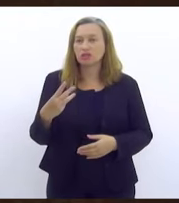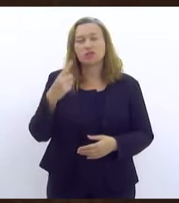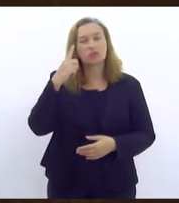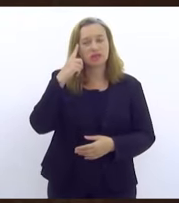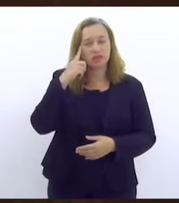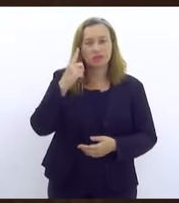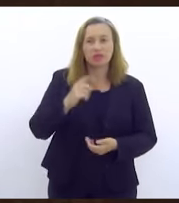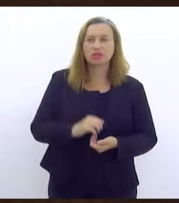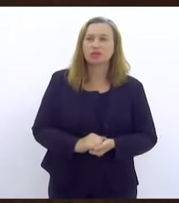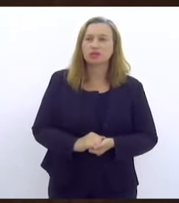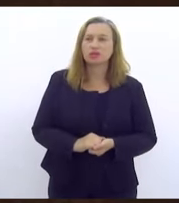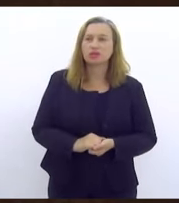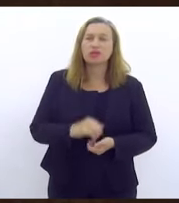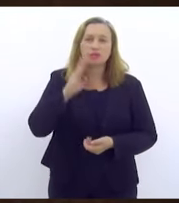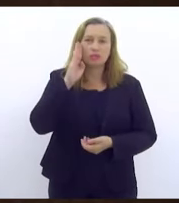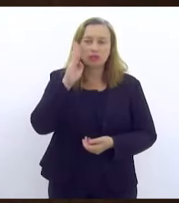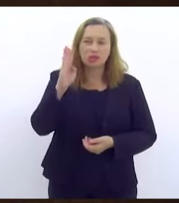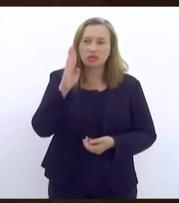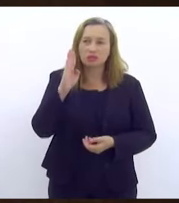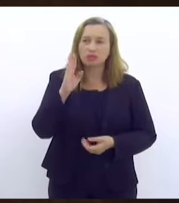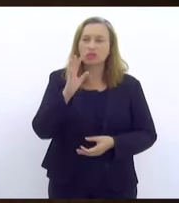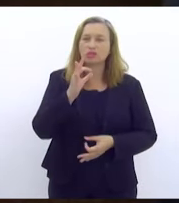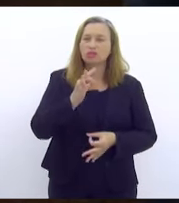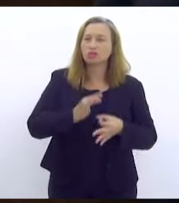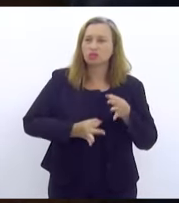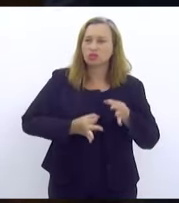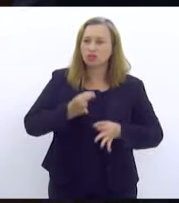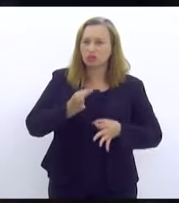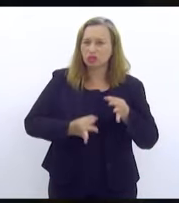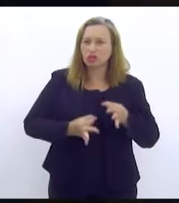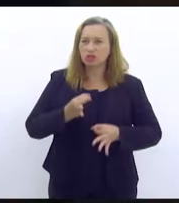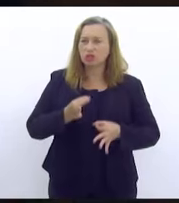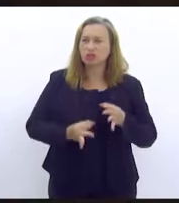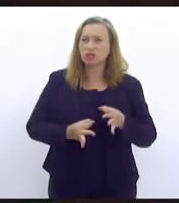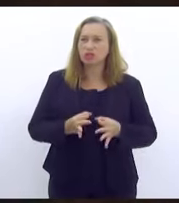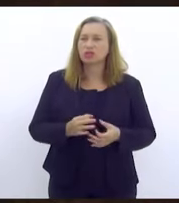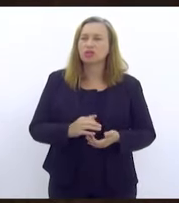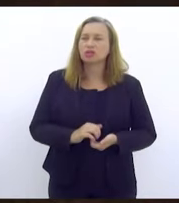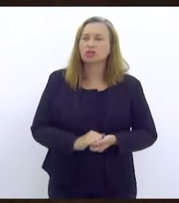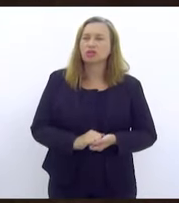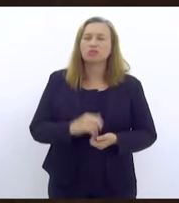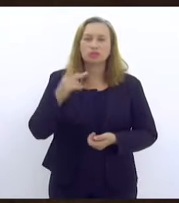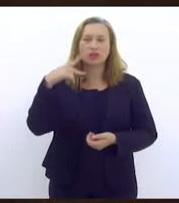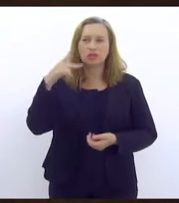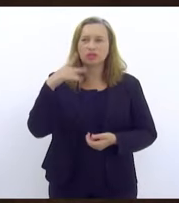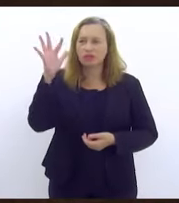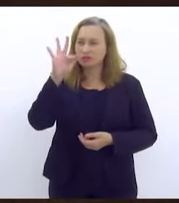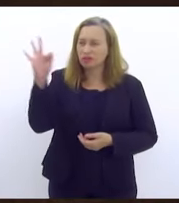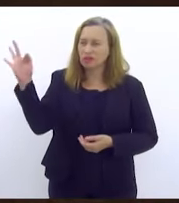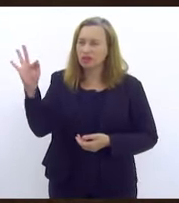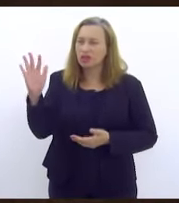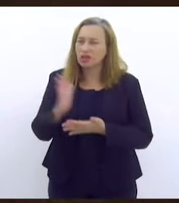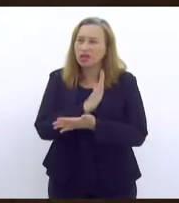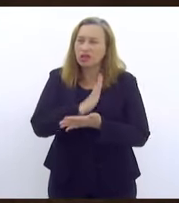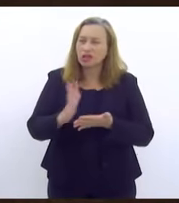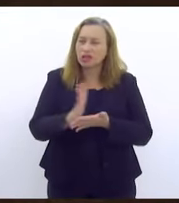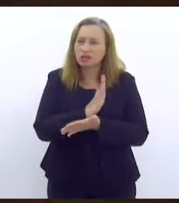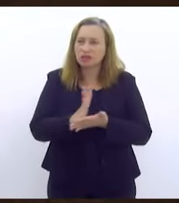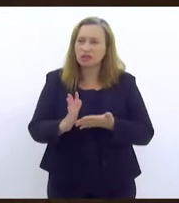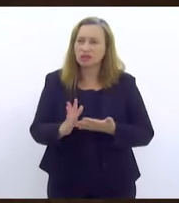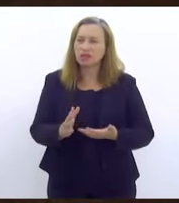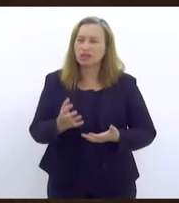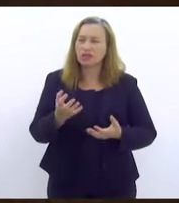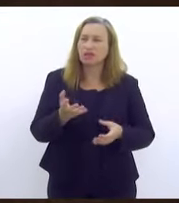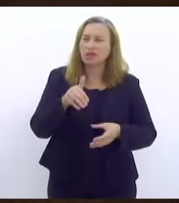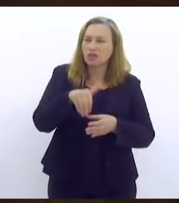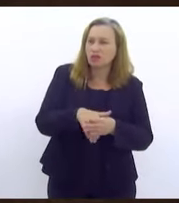né, principalmente para o judiciário, principalmente para os nossos parlamentares federais, né, que muitas vezes estão lá querendo pautar, querendo